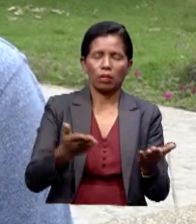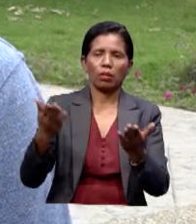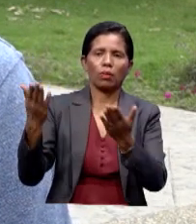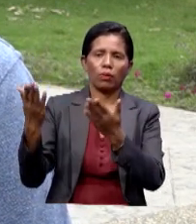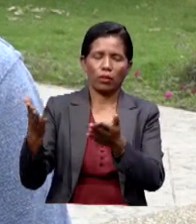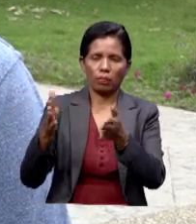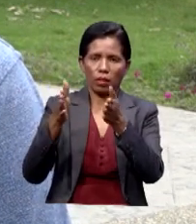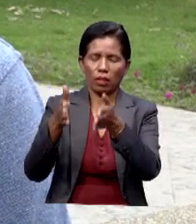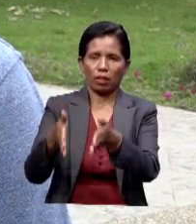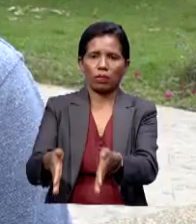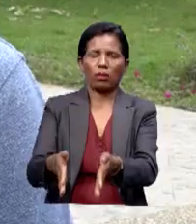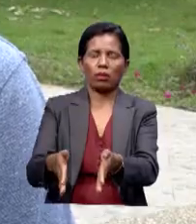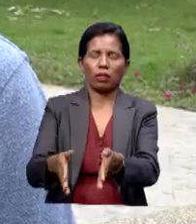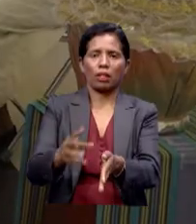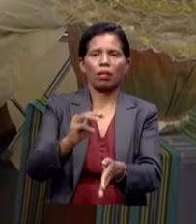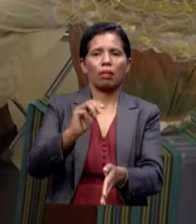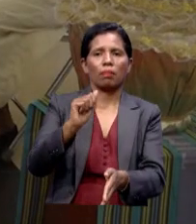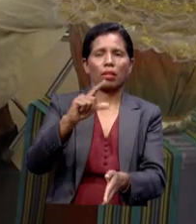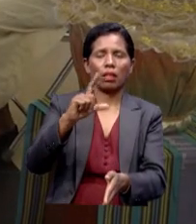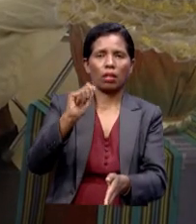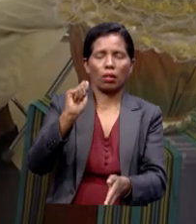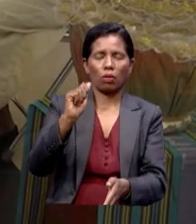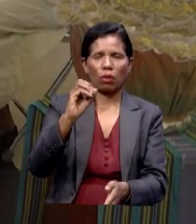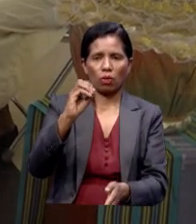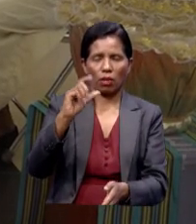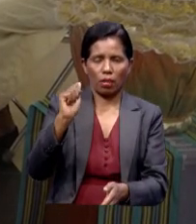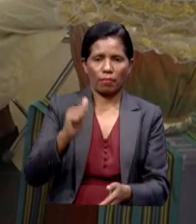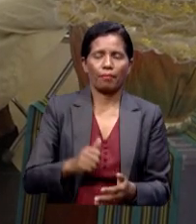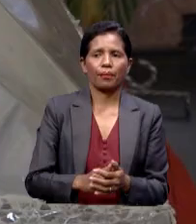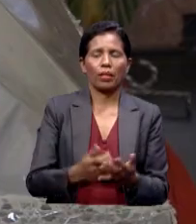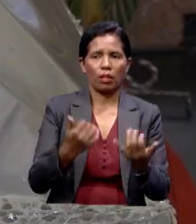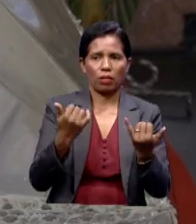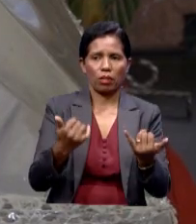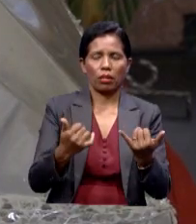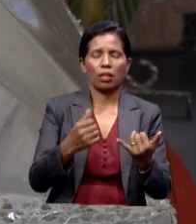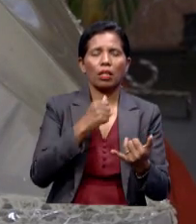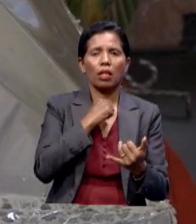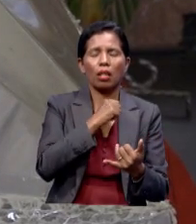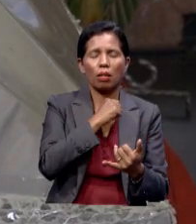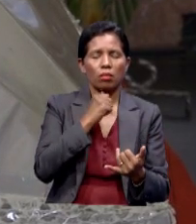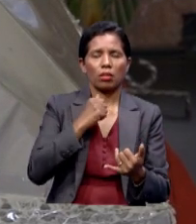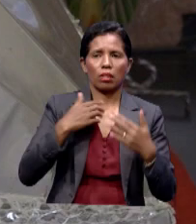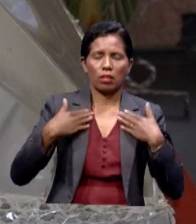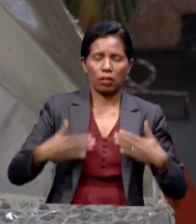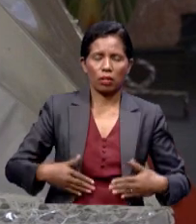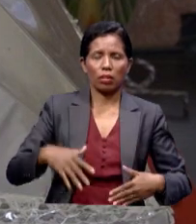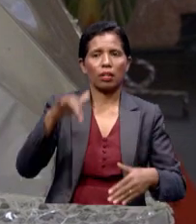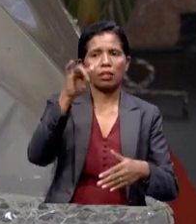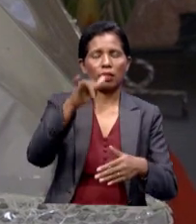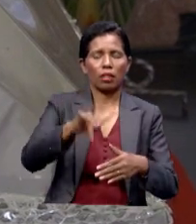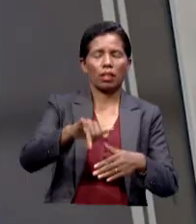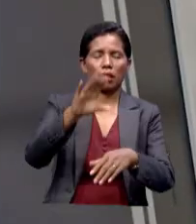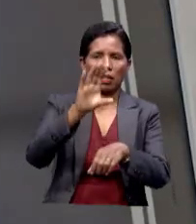Bahalot ia Maloa. Dedang ne mate isin Monsenhor José António da Costa, rei hela ia paróquia